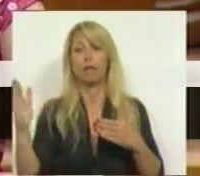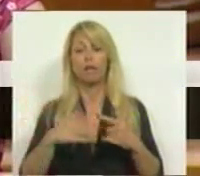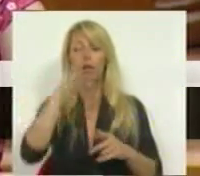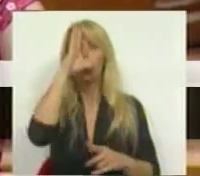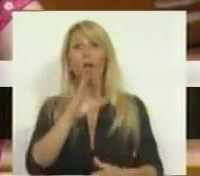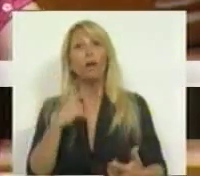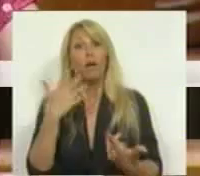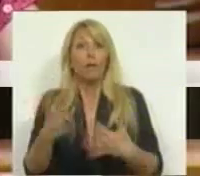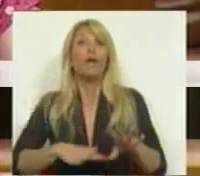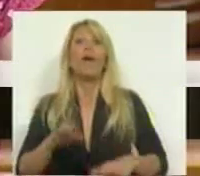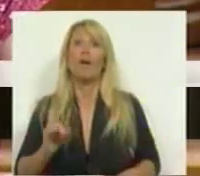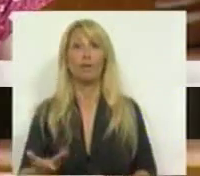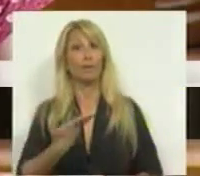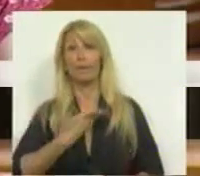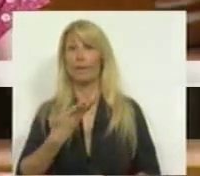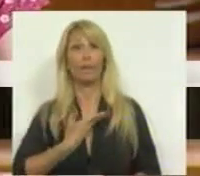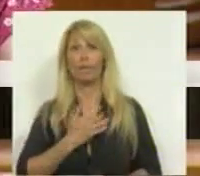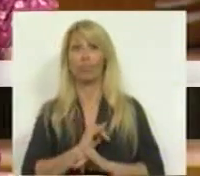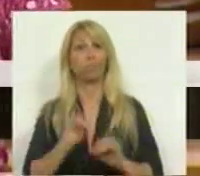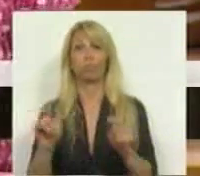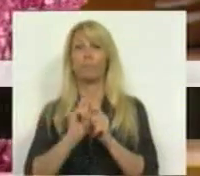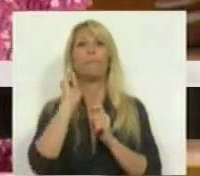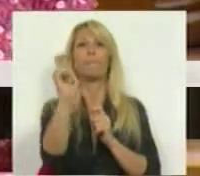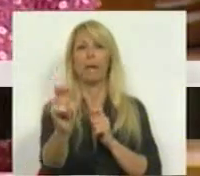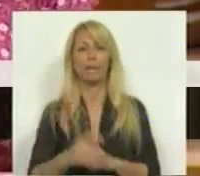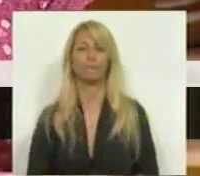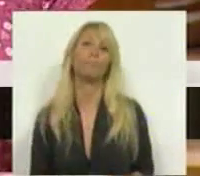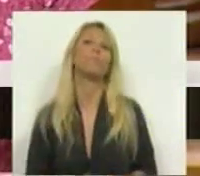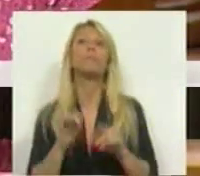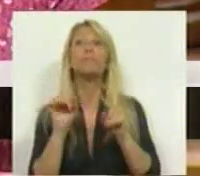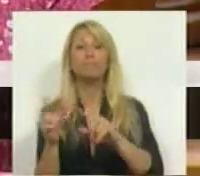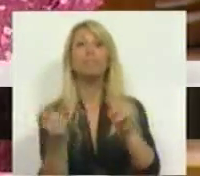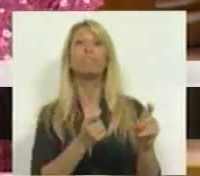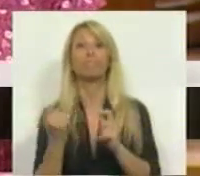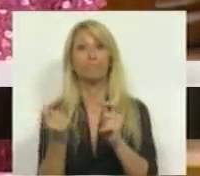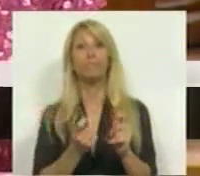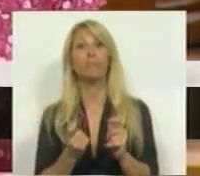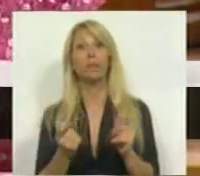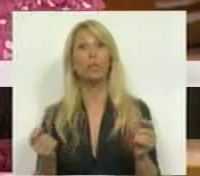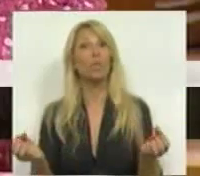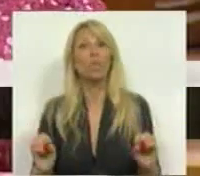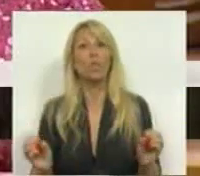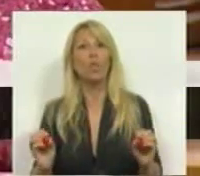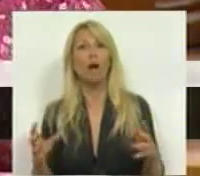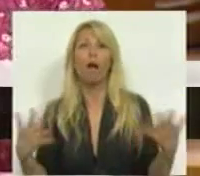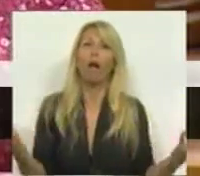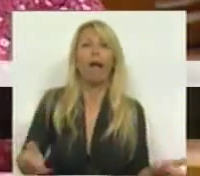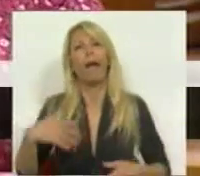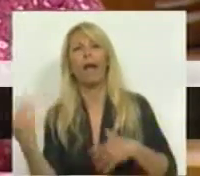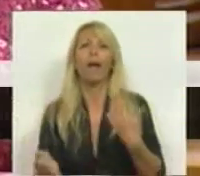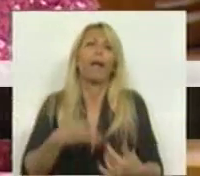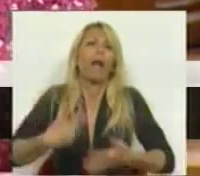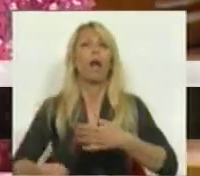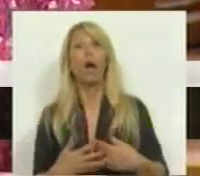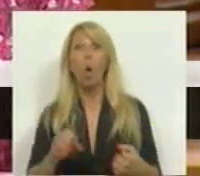com que esta dívida não seja pagável. É neste debate que não há meias tintas. Ou